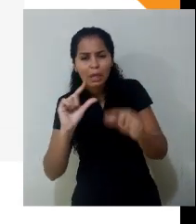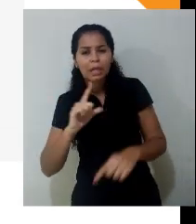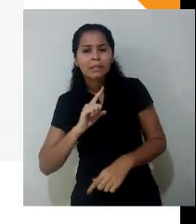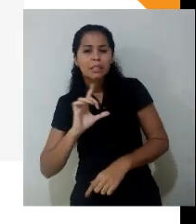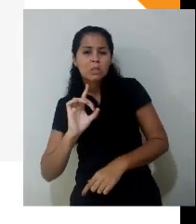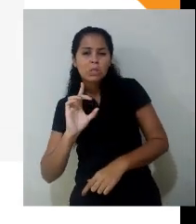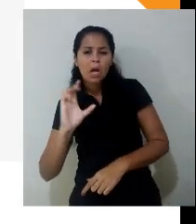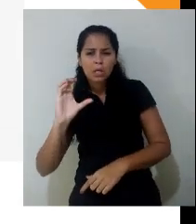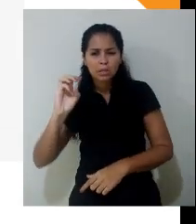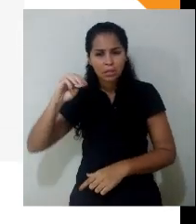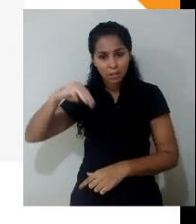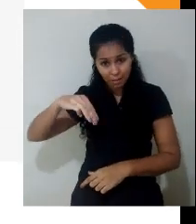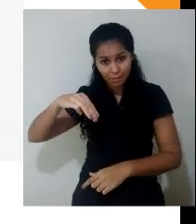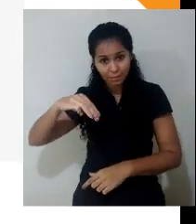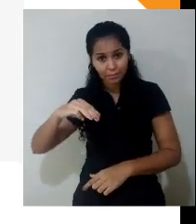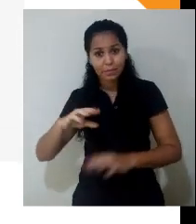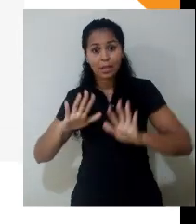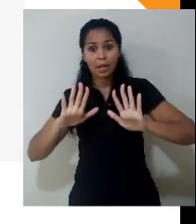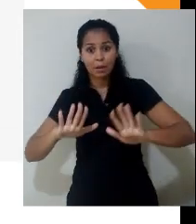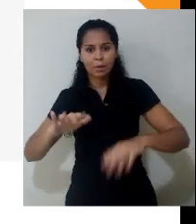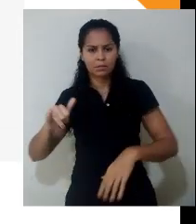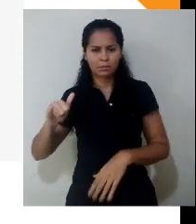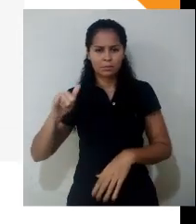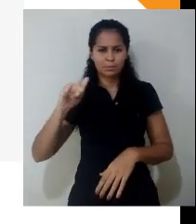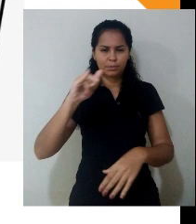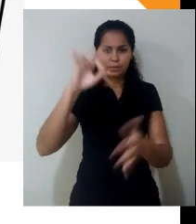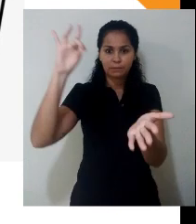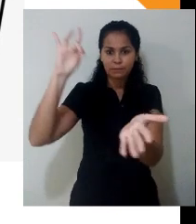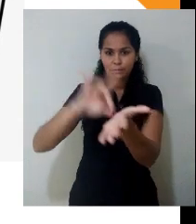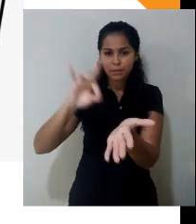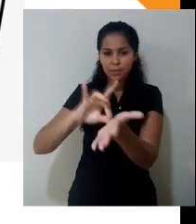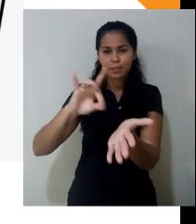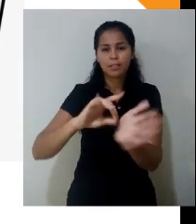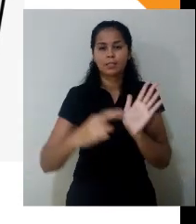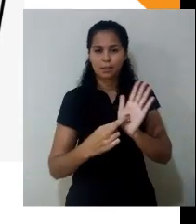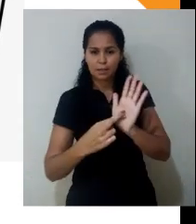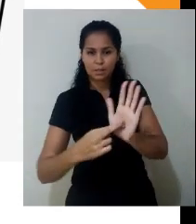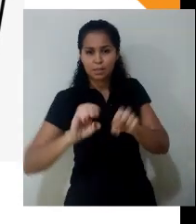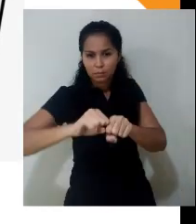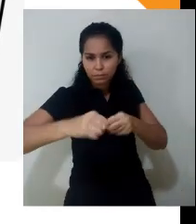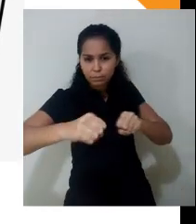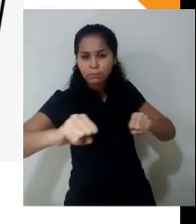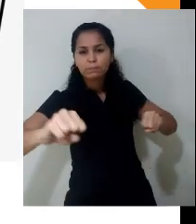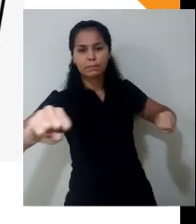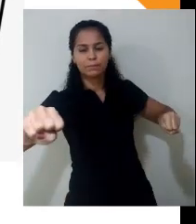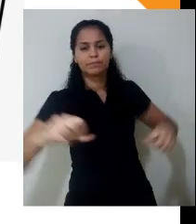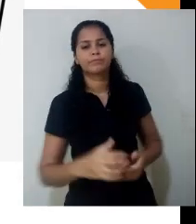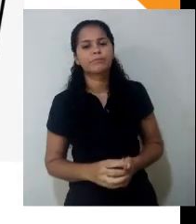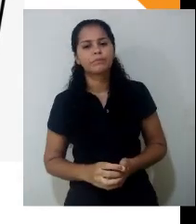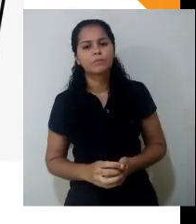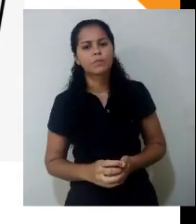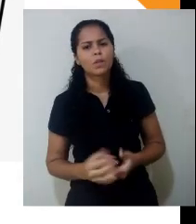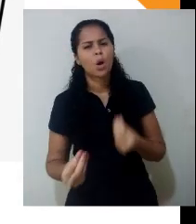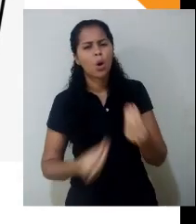poucos centímetros de comprimento, embora os aviões que eles representam sejam bem maiores. Bom,